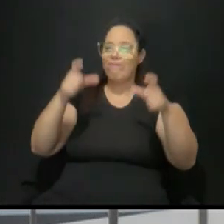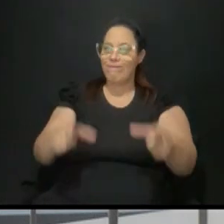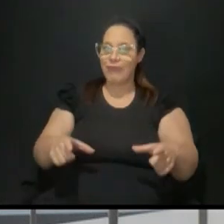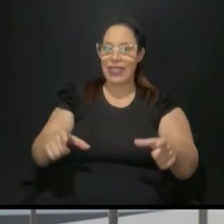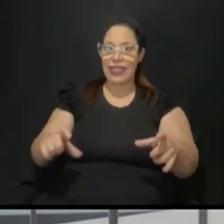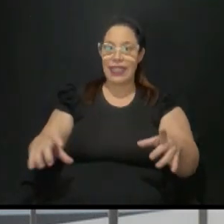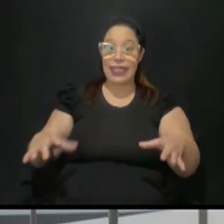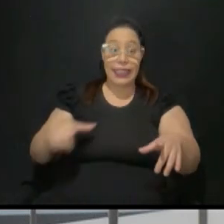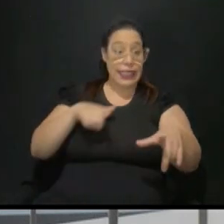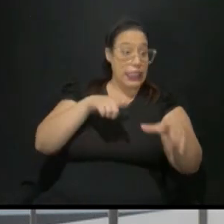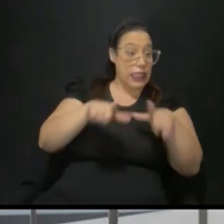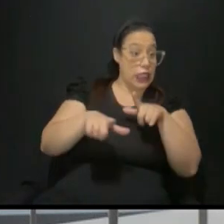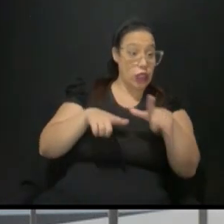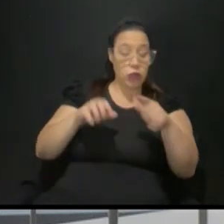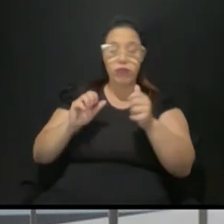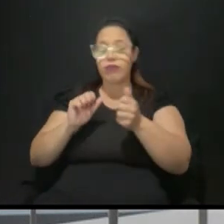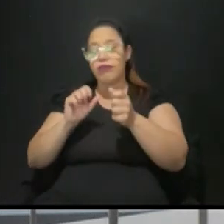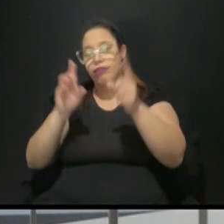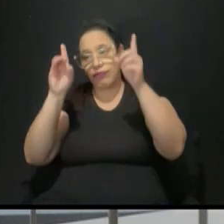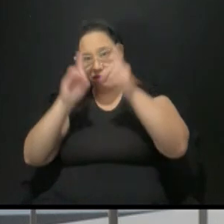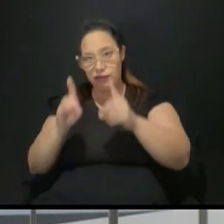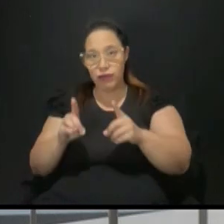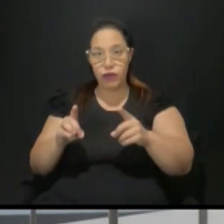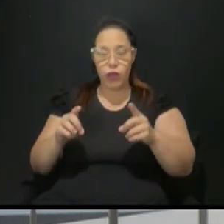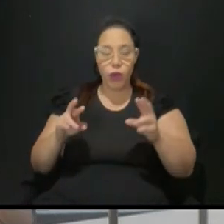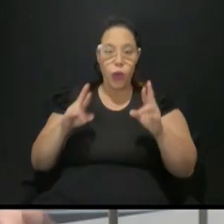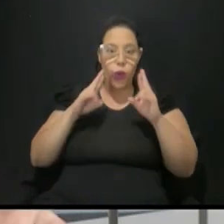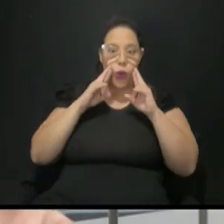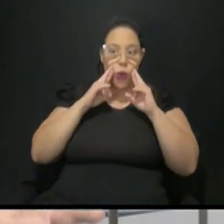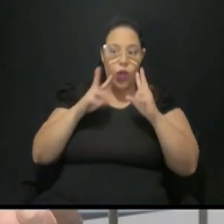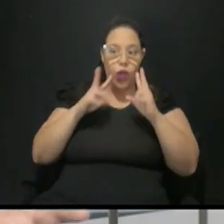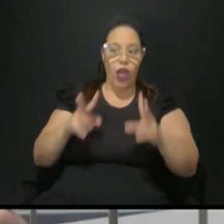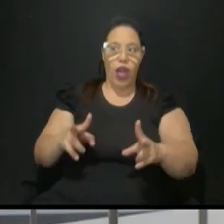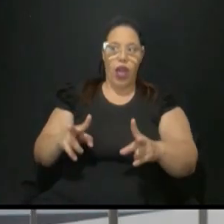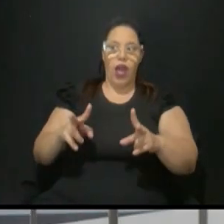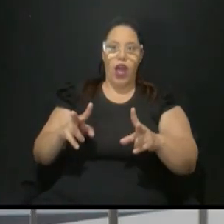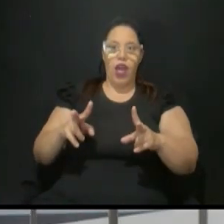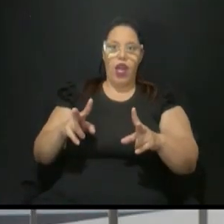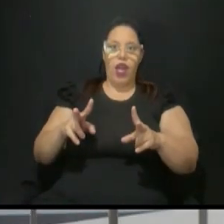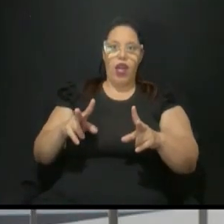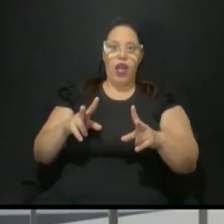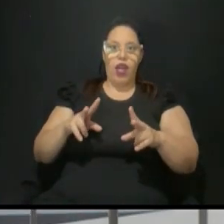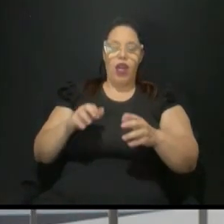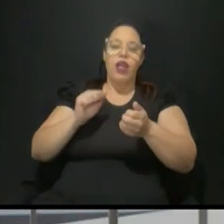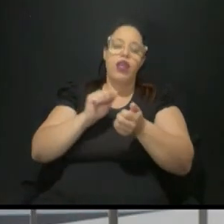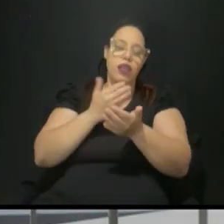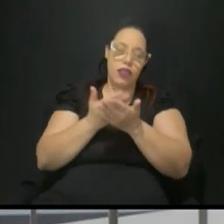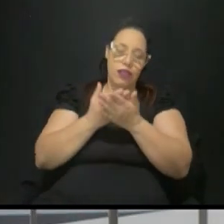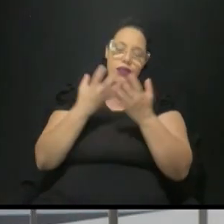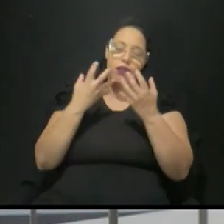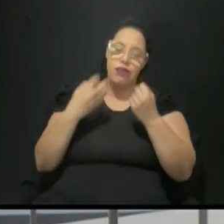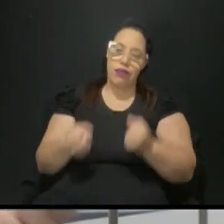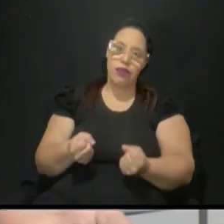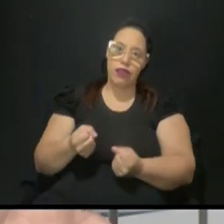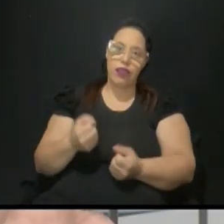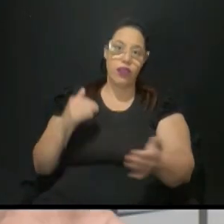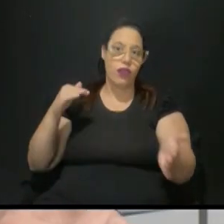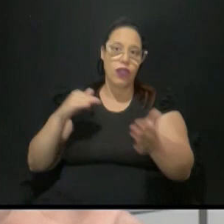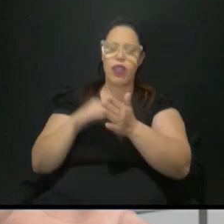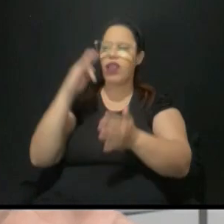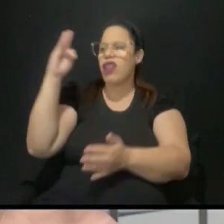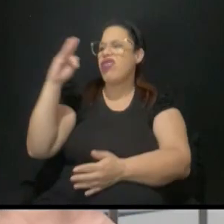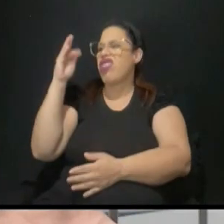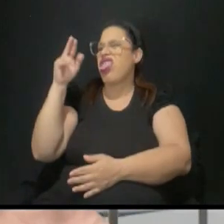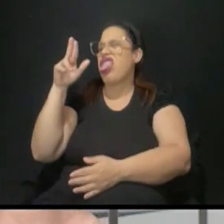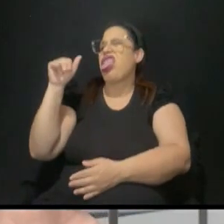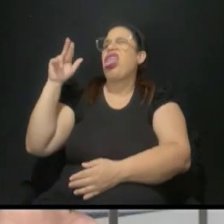pessoa com deficiência. Isso são relatos dos profissionais e estudantes que a gente recebe. Eu entrei na faculdade, eu nunca pensei em trabalhar com